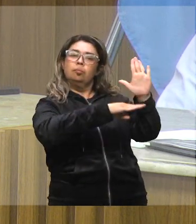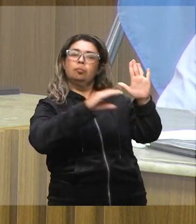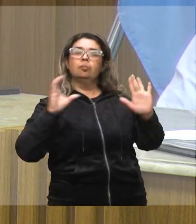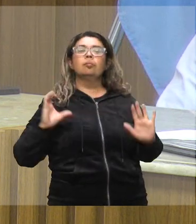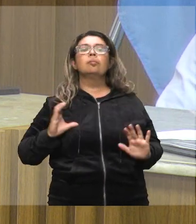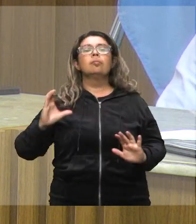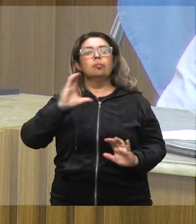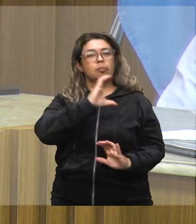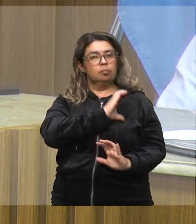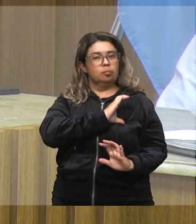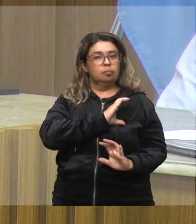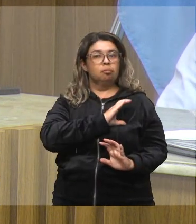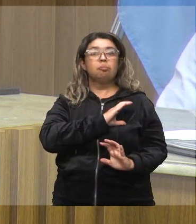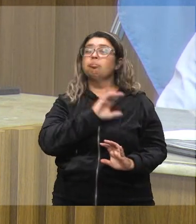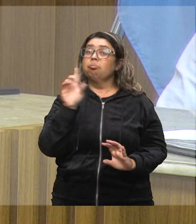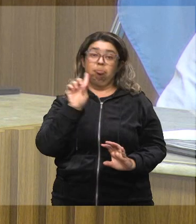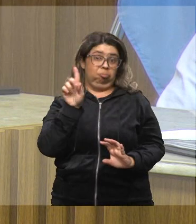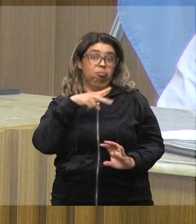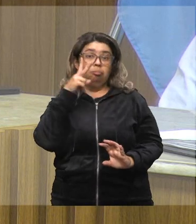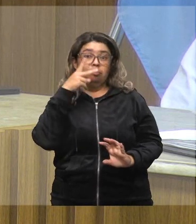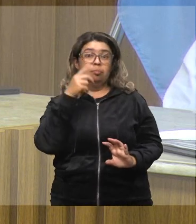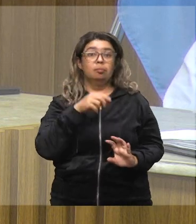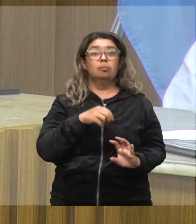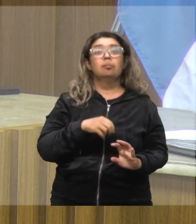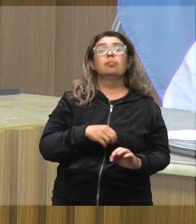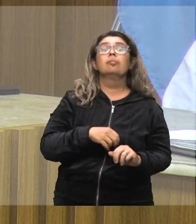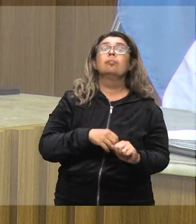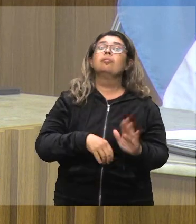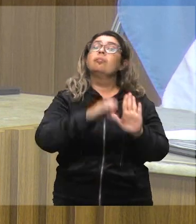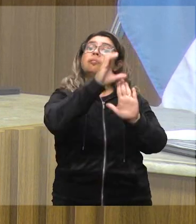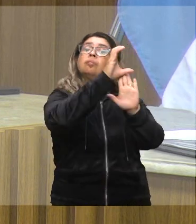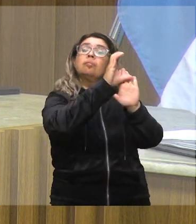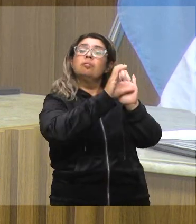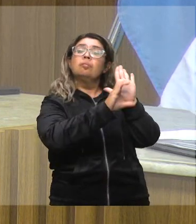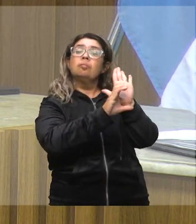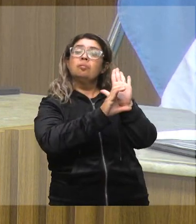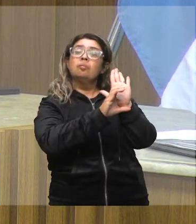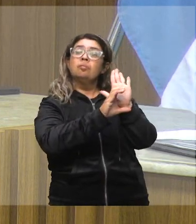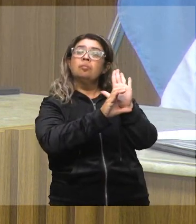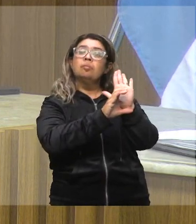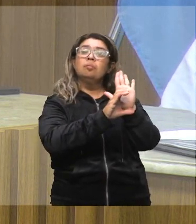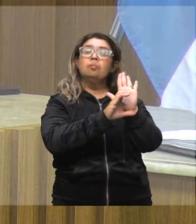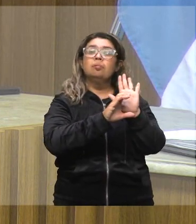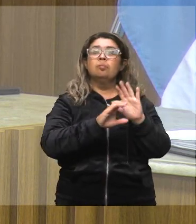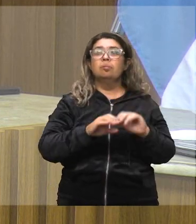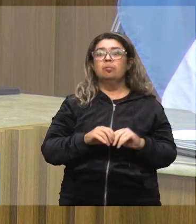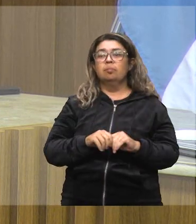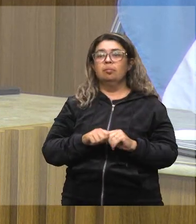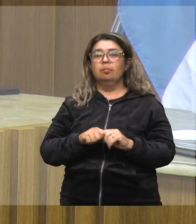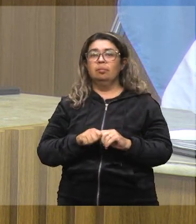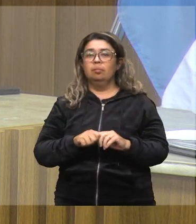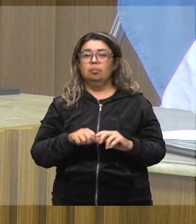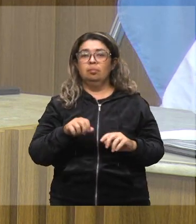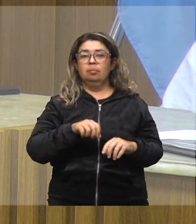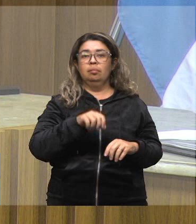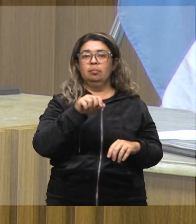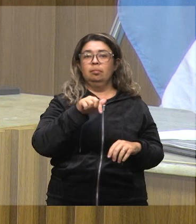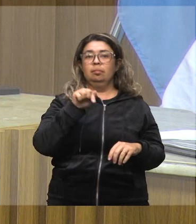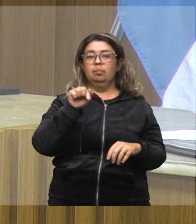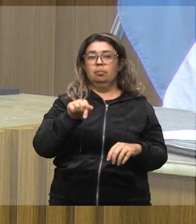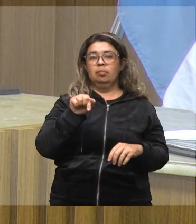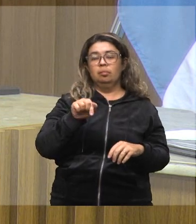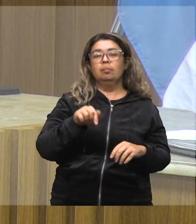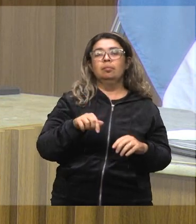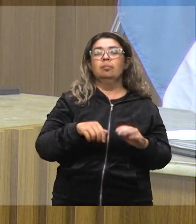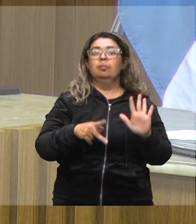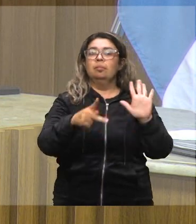nada sobre a qualificação deles, sobre o que fez com que o prefeito os nomeasse. Então, através deste projeto, a